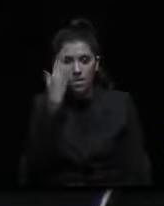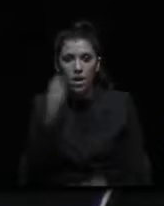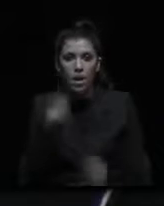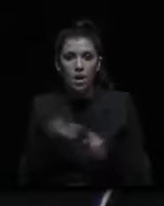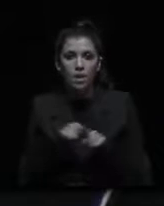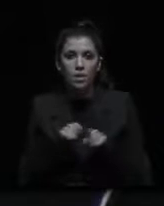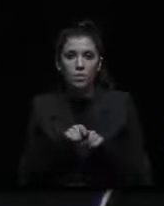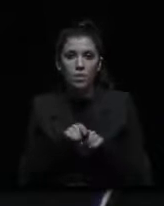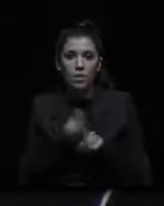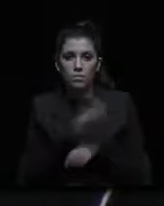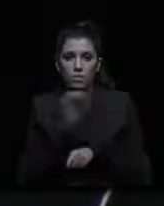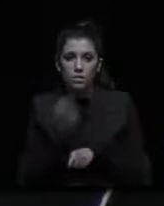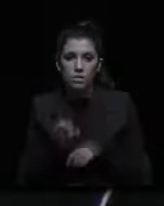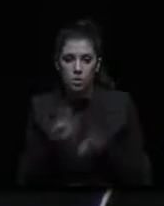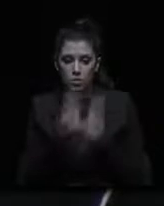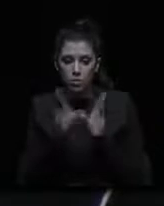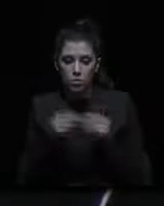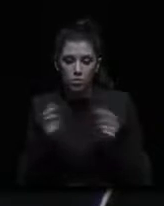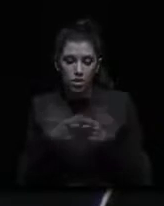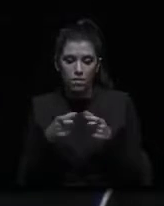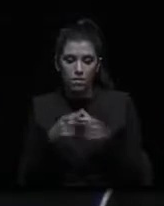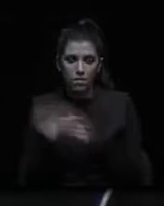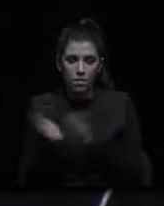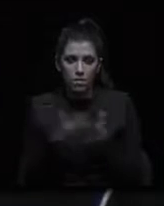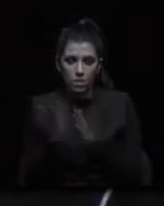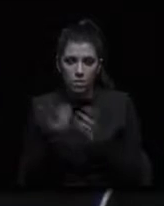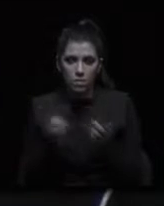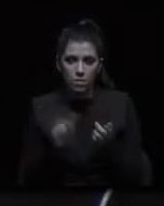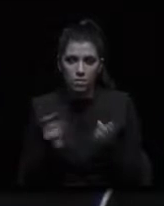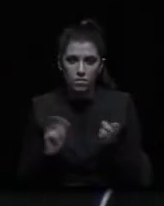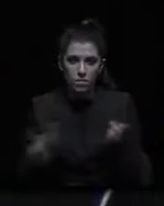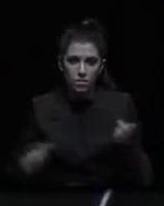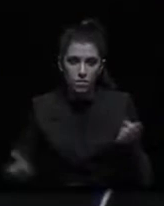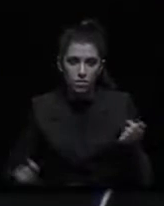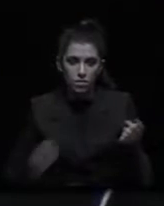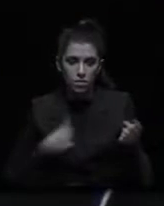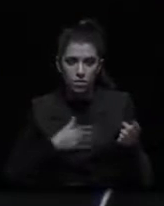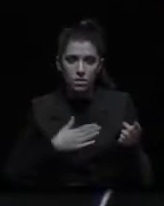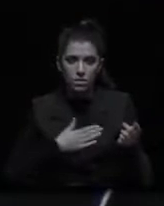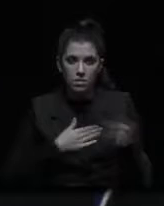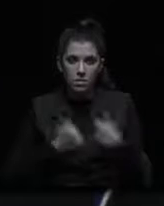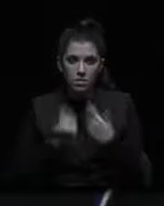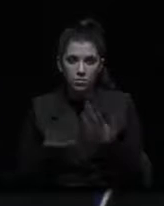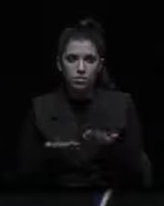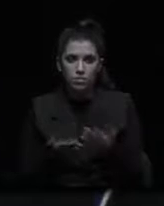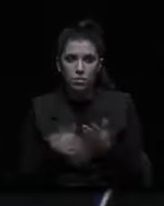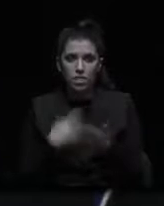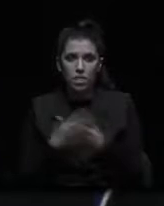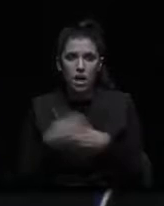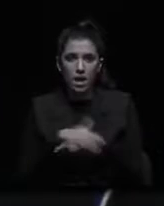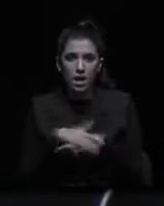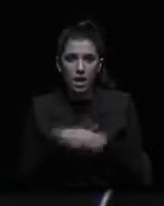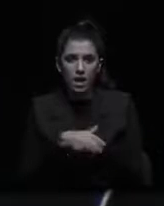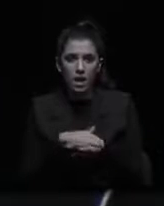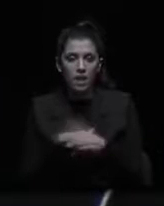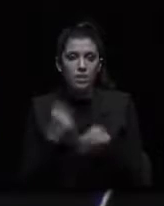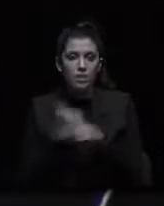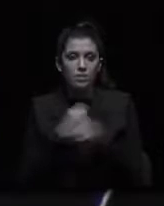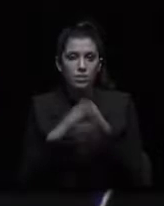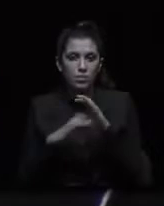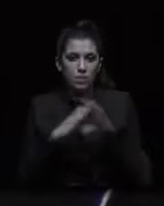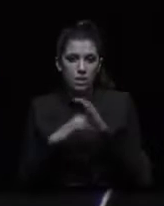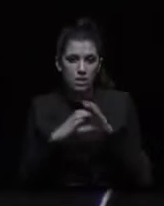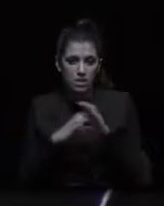aplicação de um percentual sobre o total da faturação mensal emitida pelas empresas que oferecem redes e serviços de comunicações